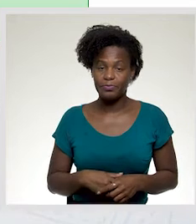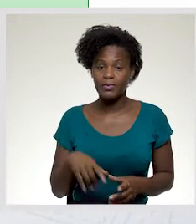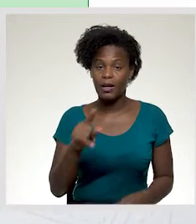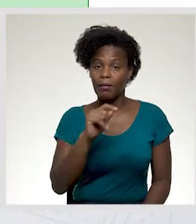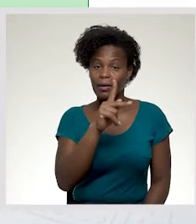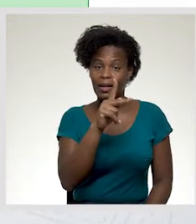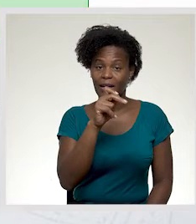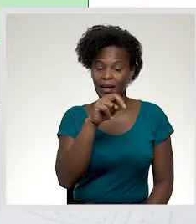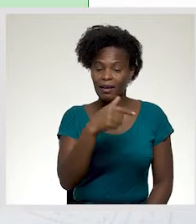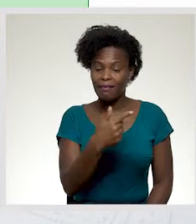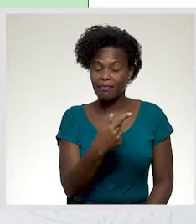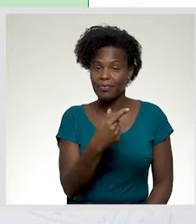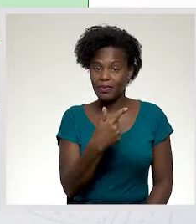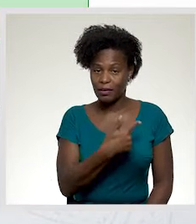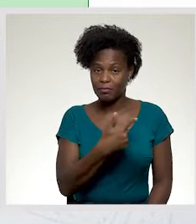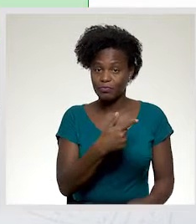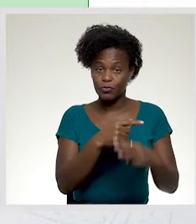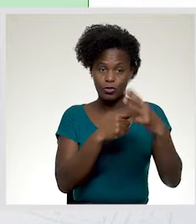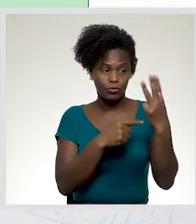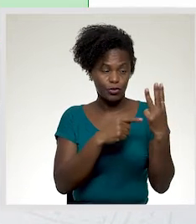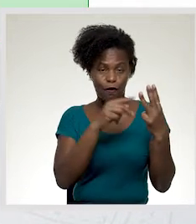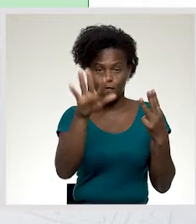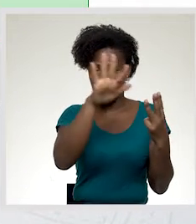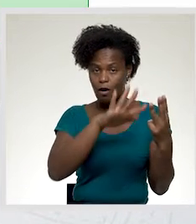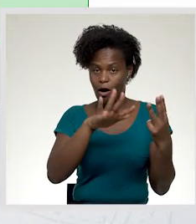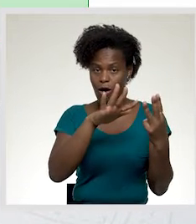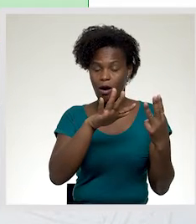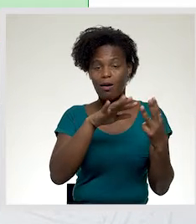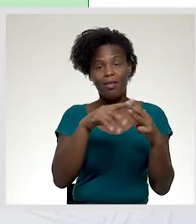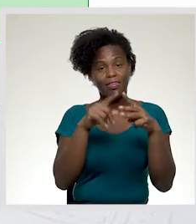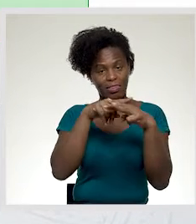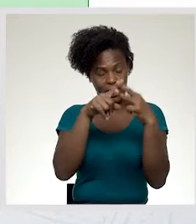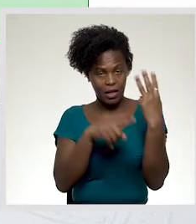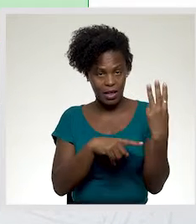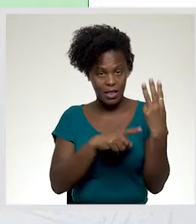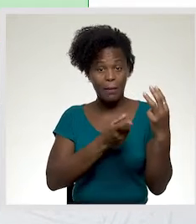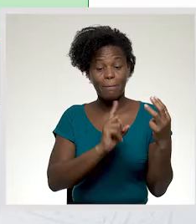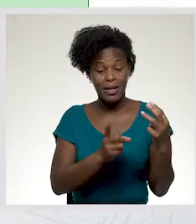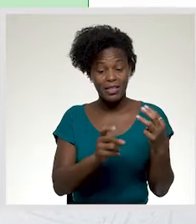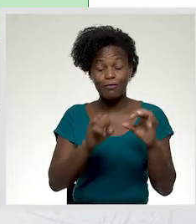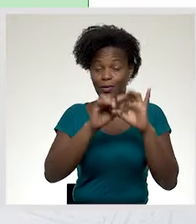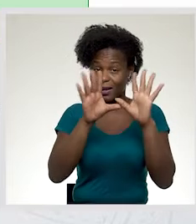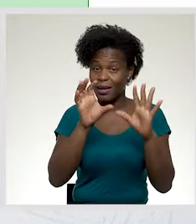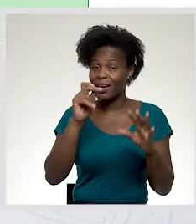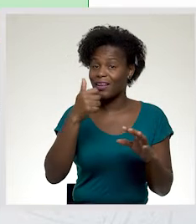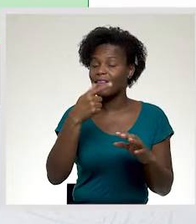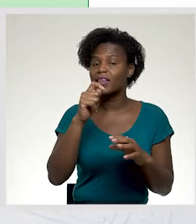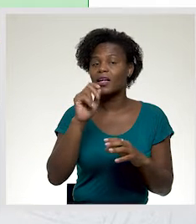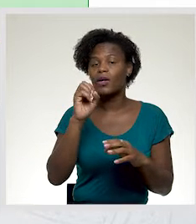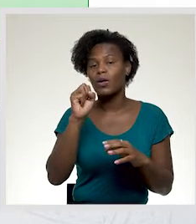Kant estabeleceu 3 fórmulas do imperativo categórico, em 3